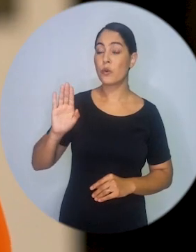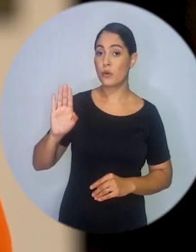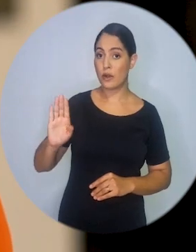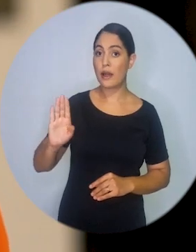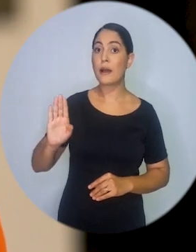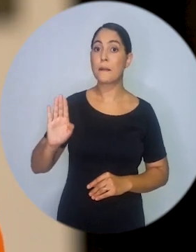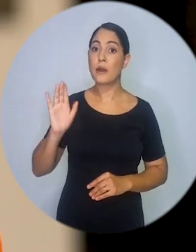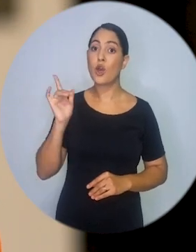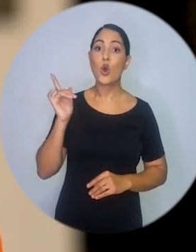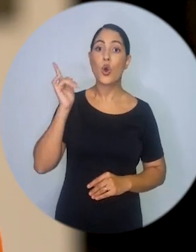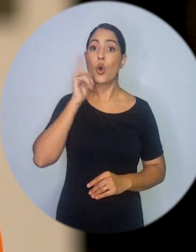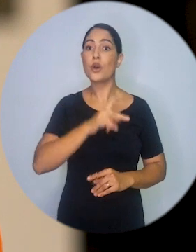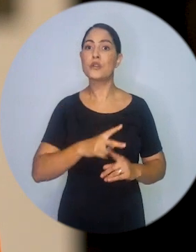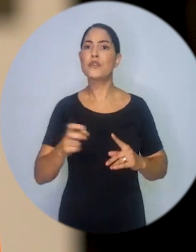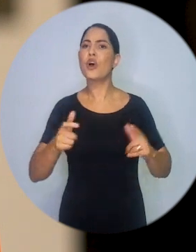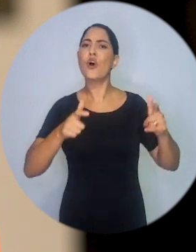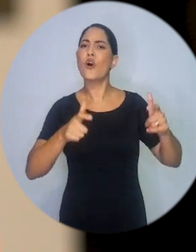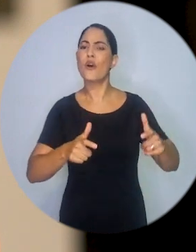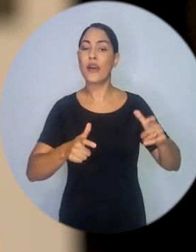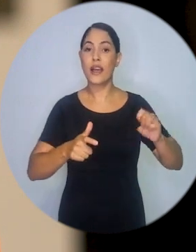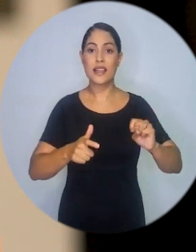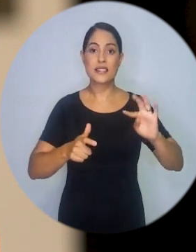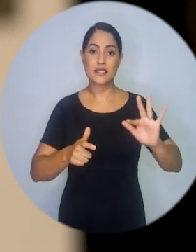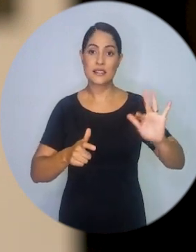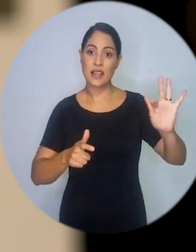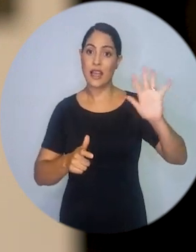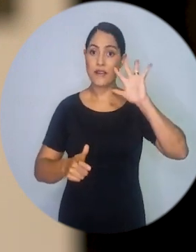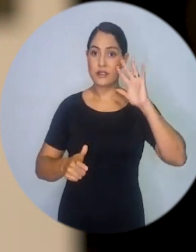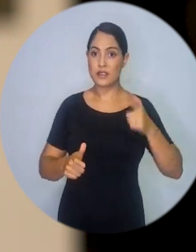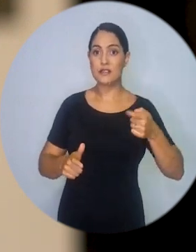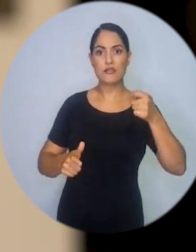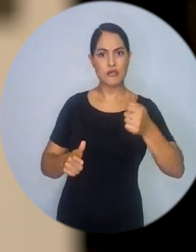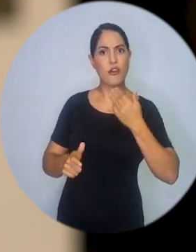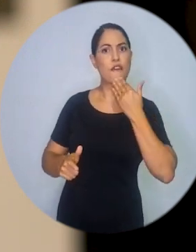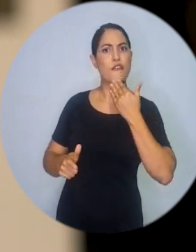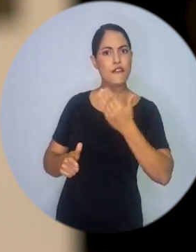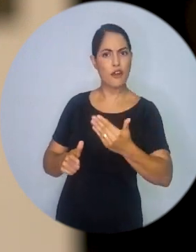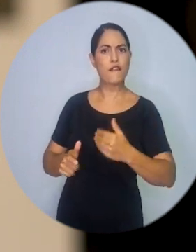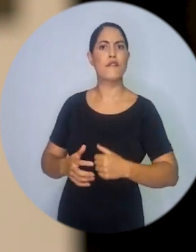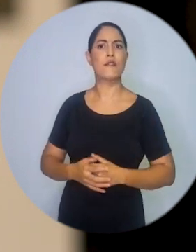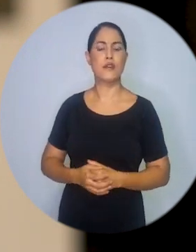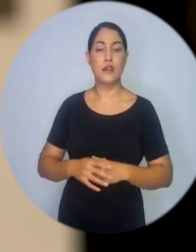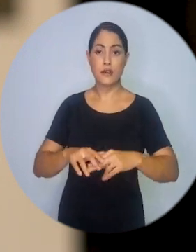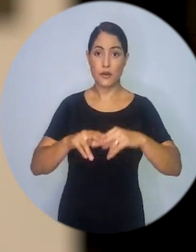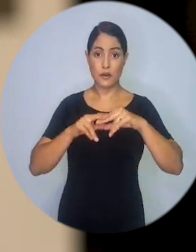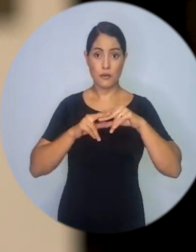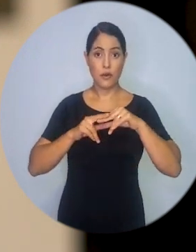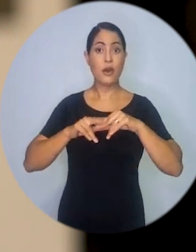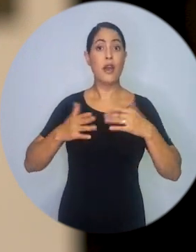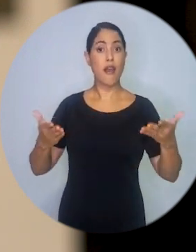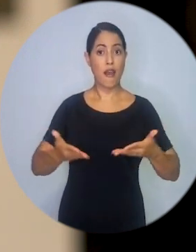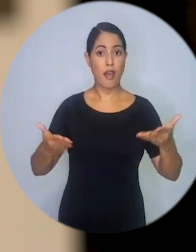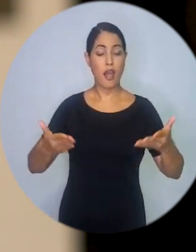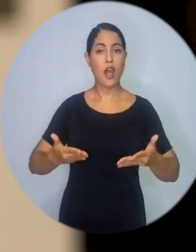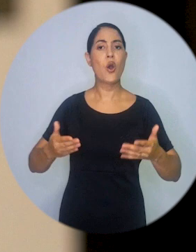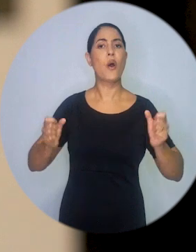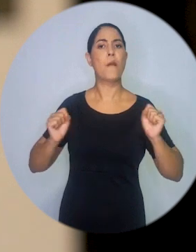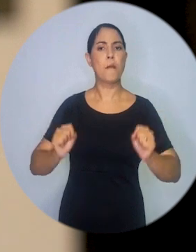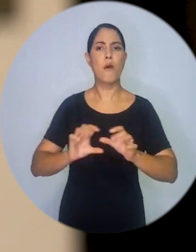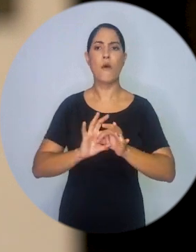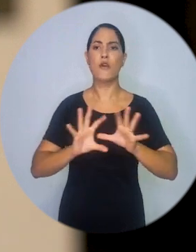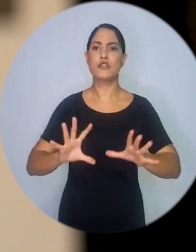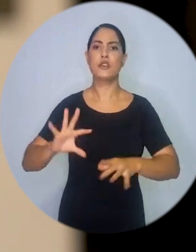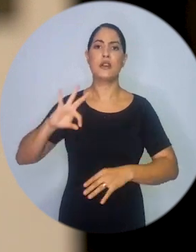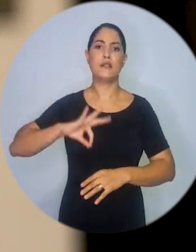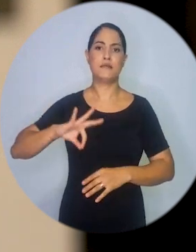A Ordem dos Advogados do Brasil obteve vitória no Supremo Tribunal Federal, que deu razão à entidade e garantiu a possibilidade